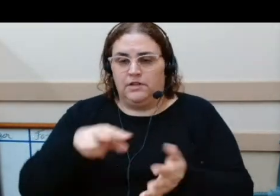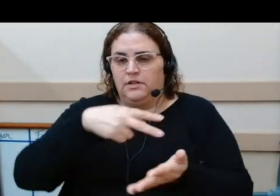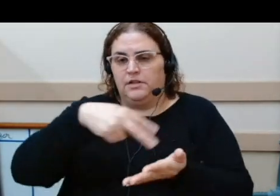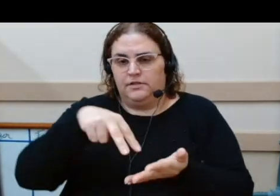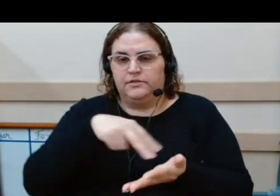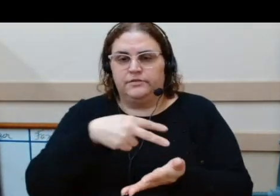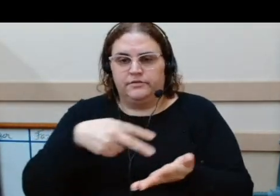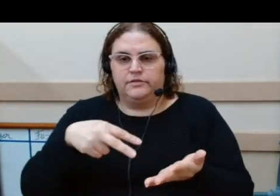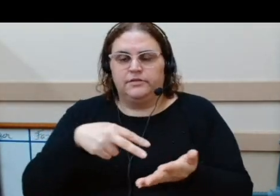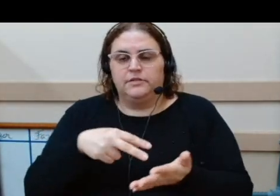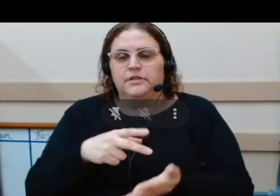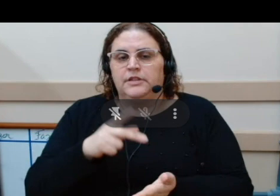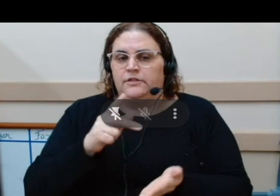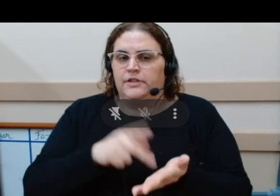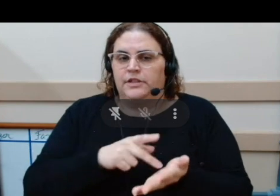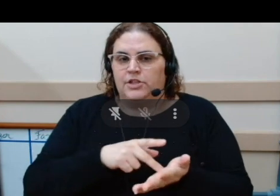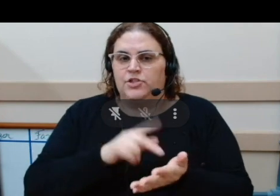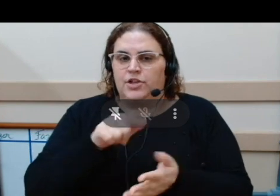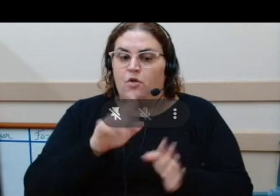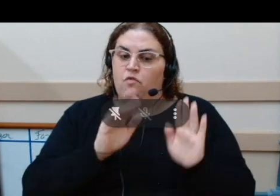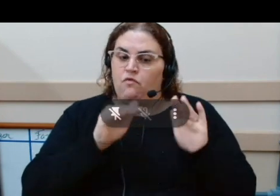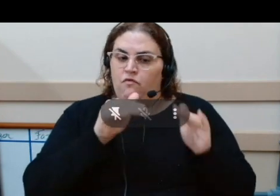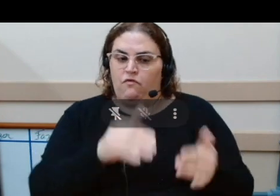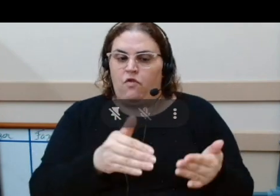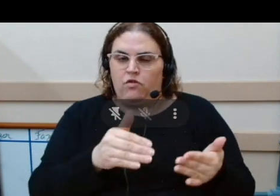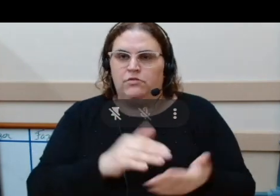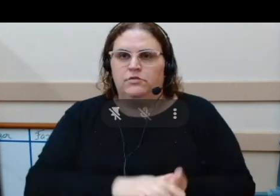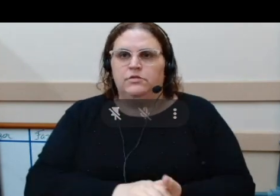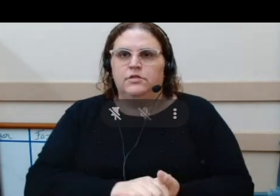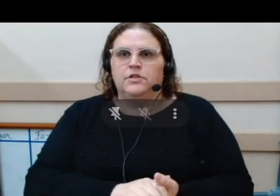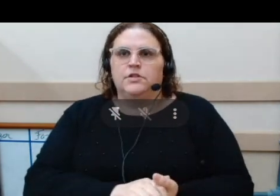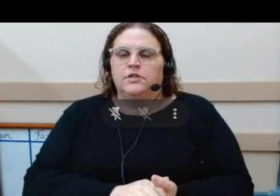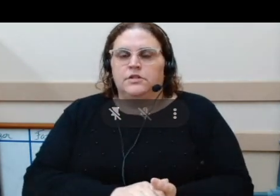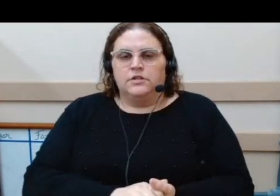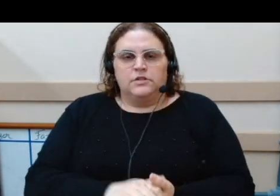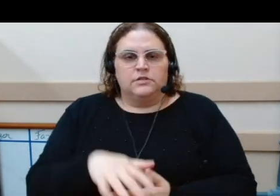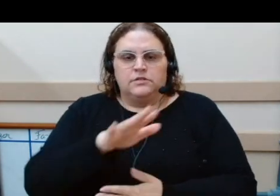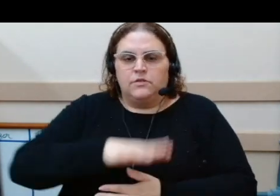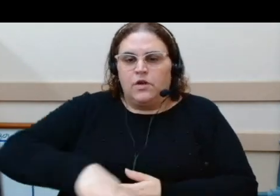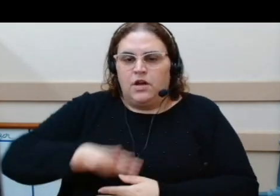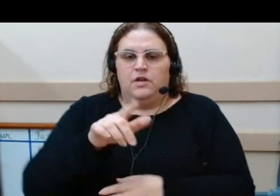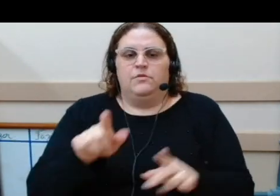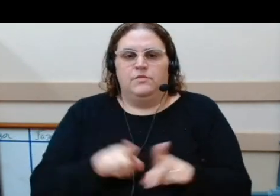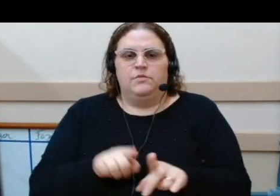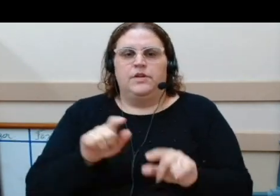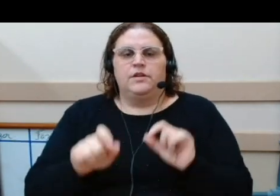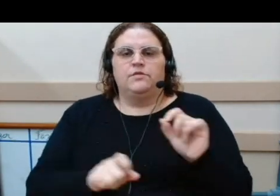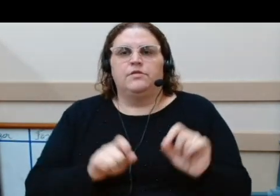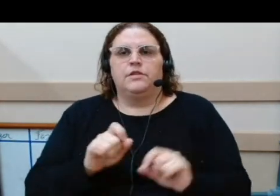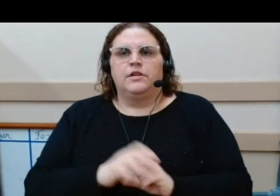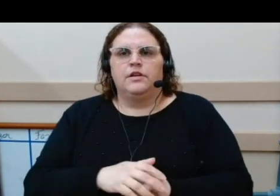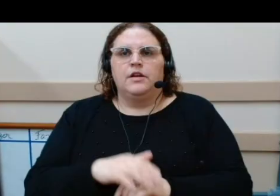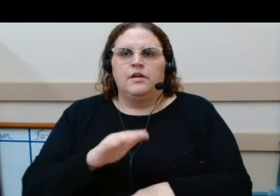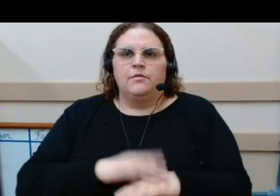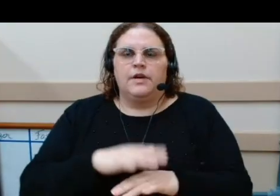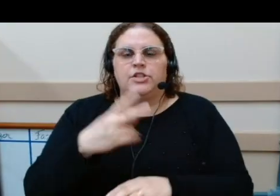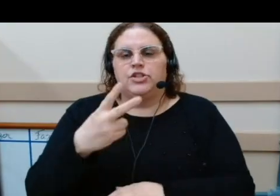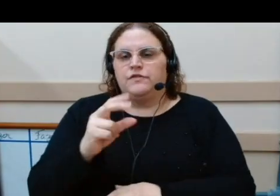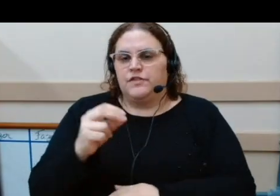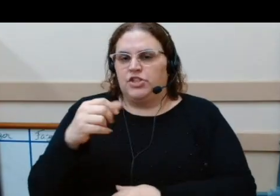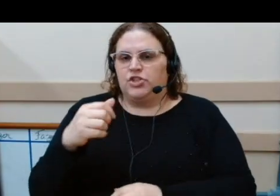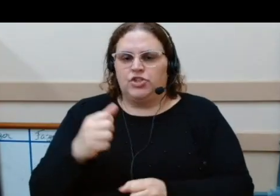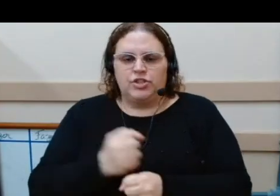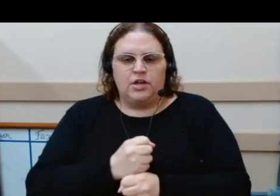que vai ser o foco eh um campo que há mais de 20 anos